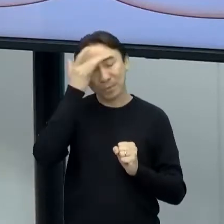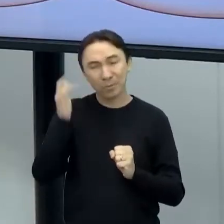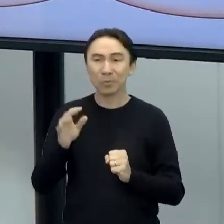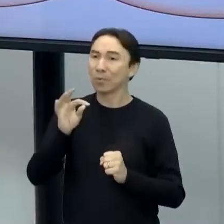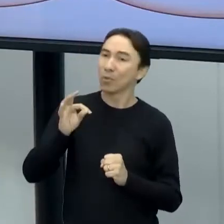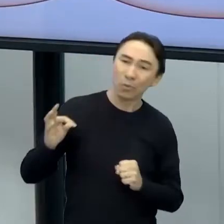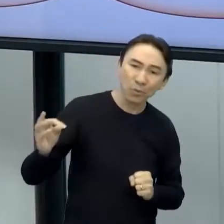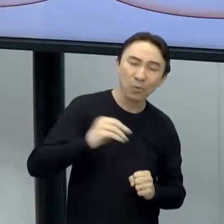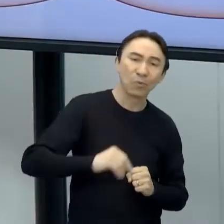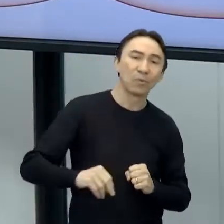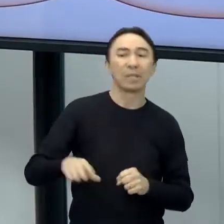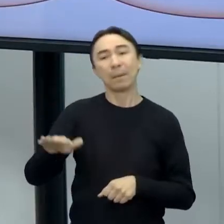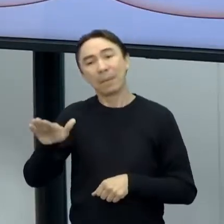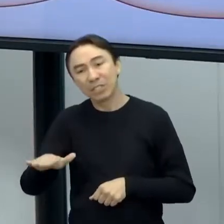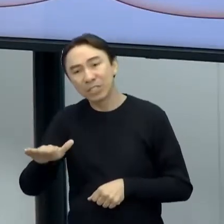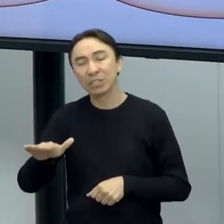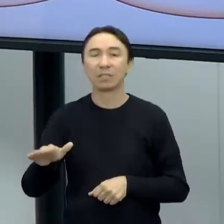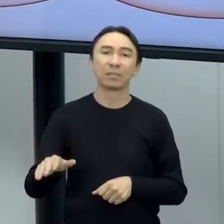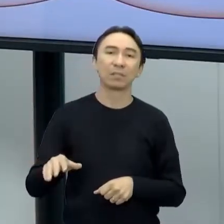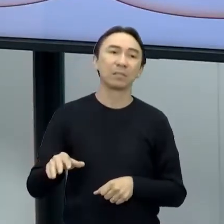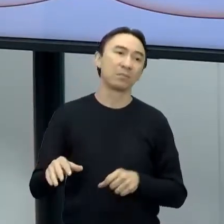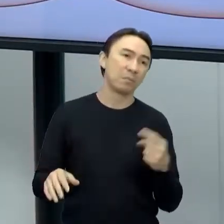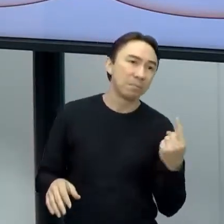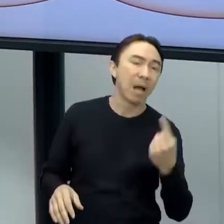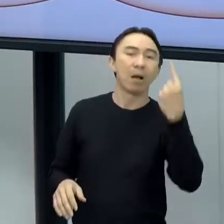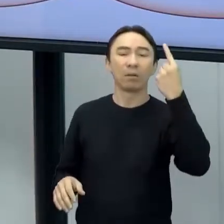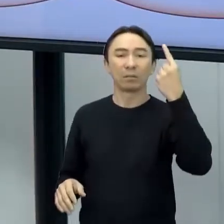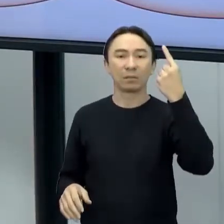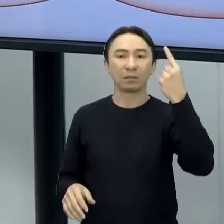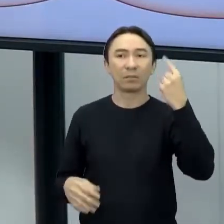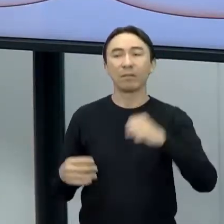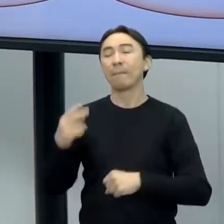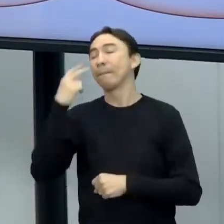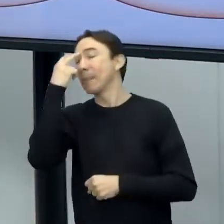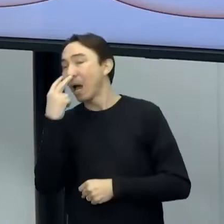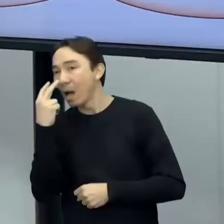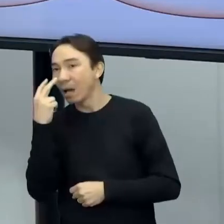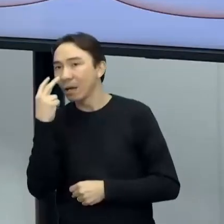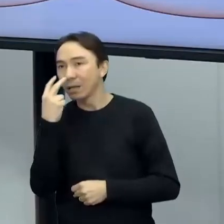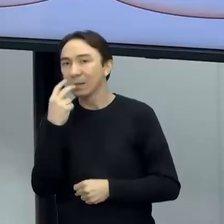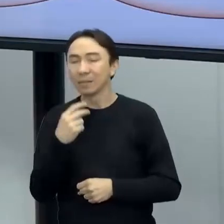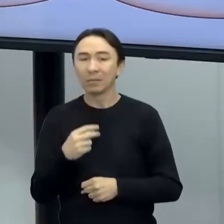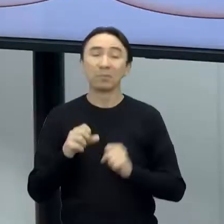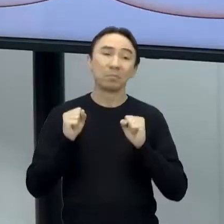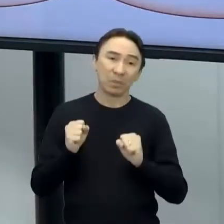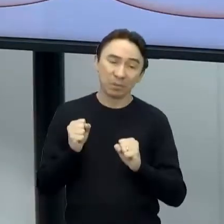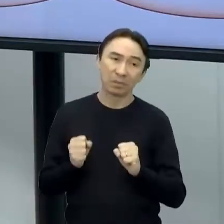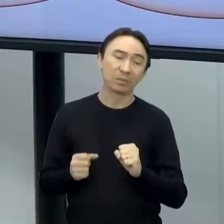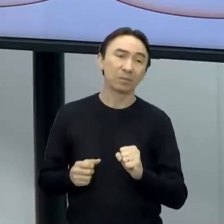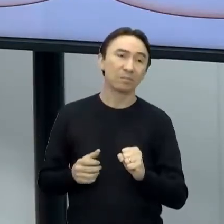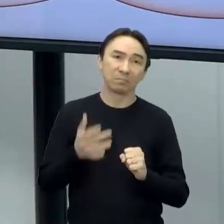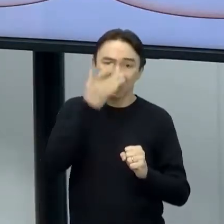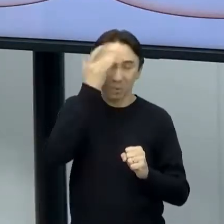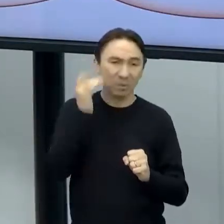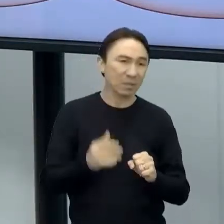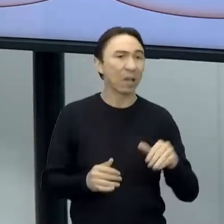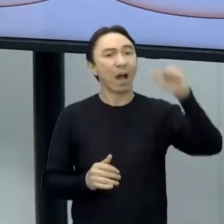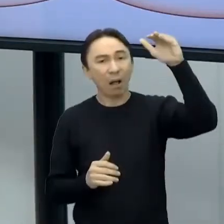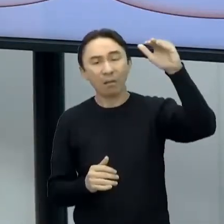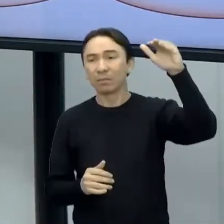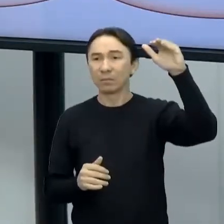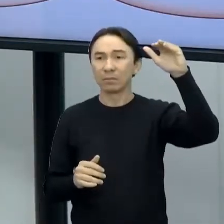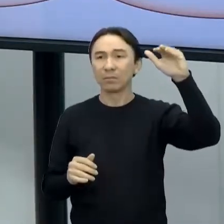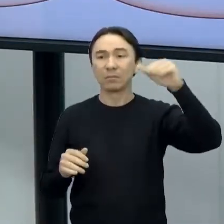pode ser todas pessoas com portadoras de deficiência visual, podem ser, mas podem ser pessoas altas, baixas ou que só sintam frio